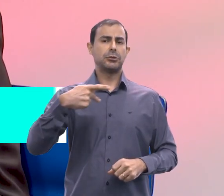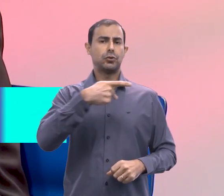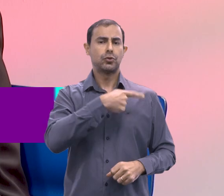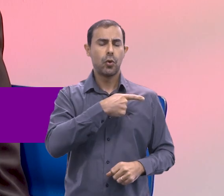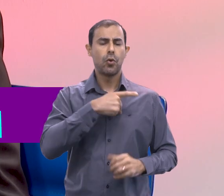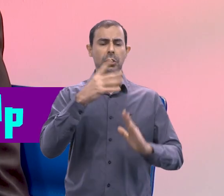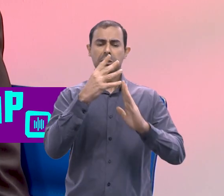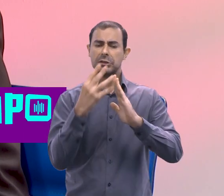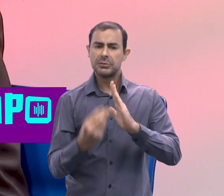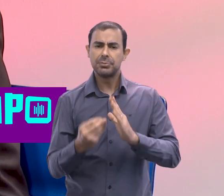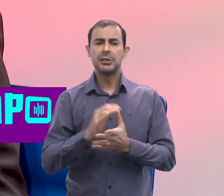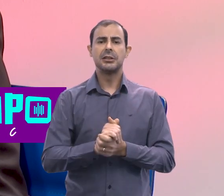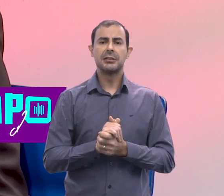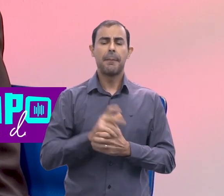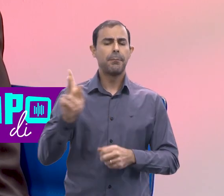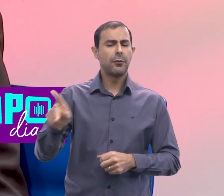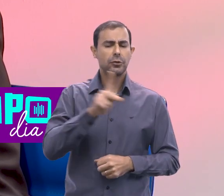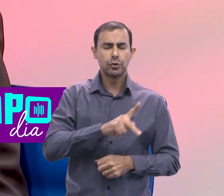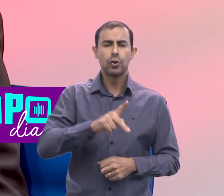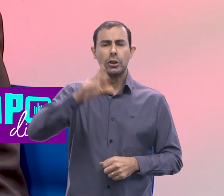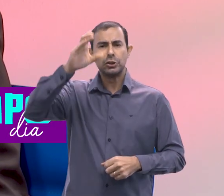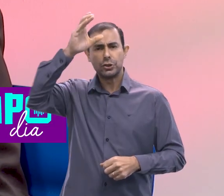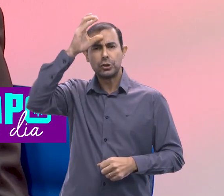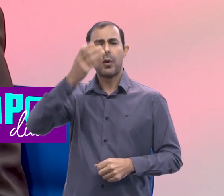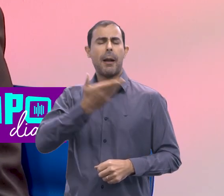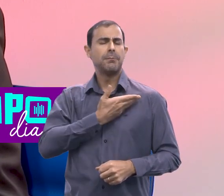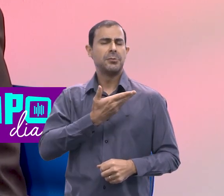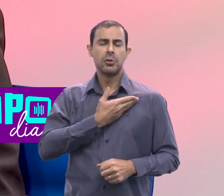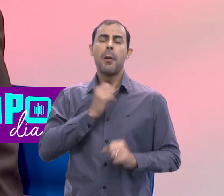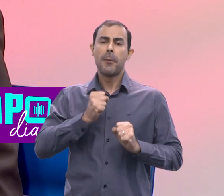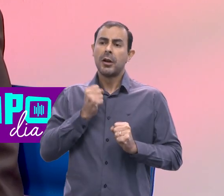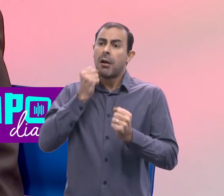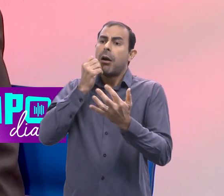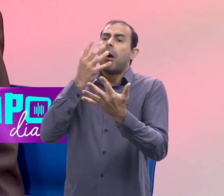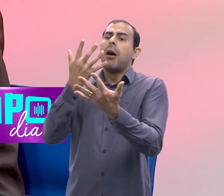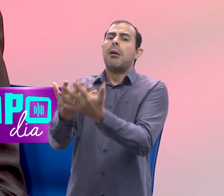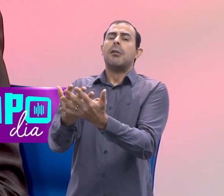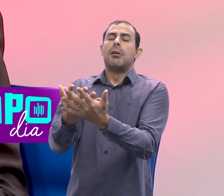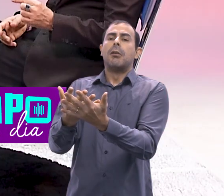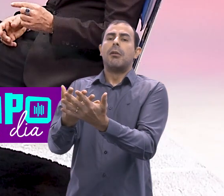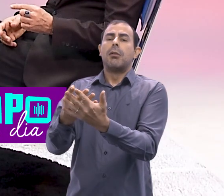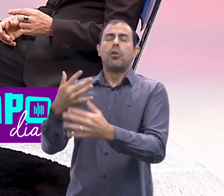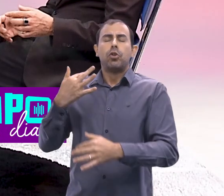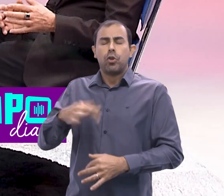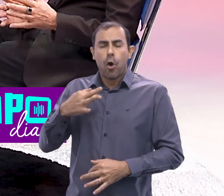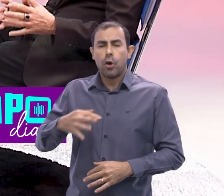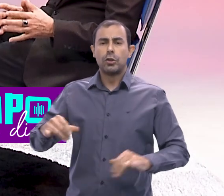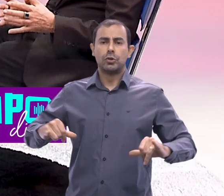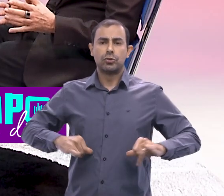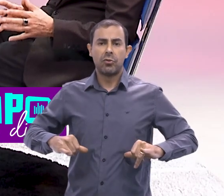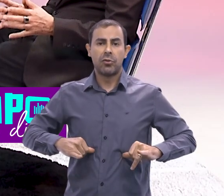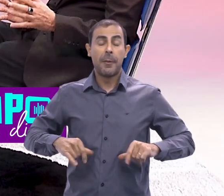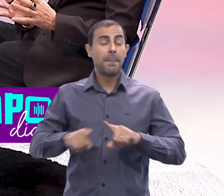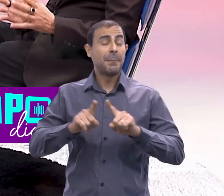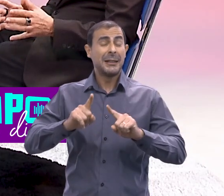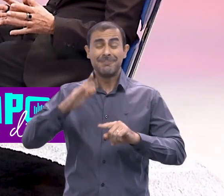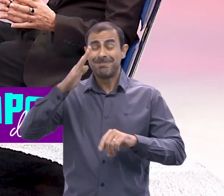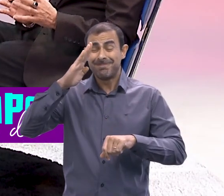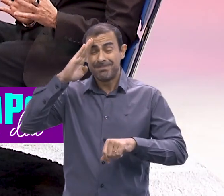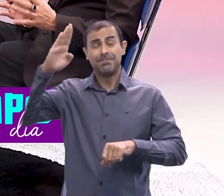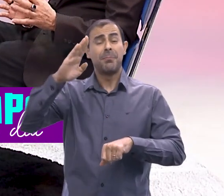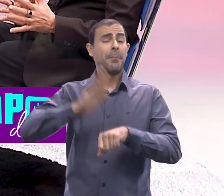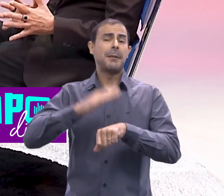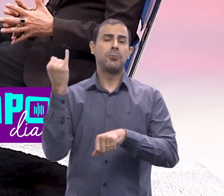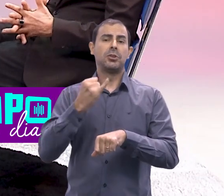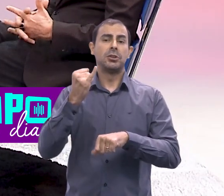líder espírita, um professor, o avô, a avó, o tio, falar da sua dor e, principalmente, procurar atendimento